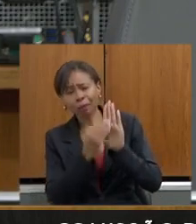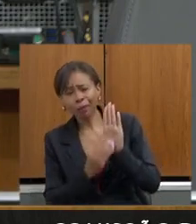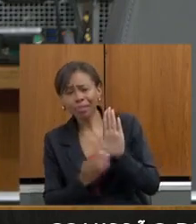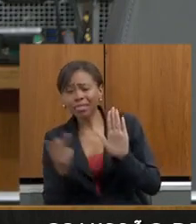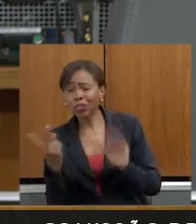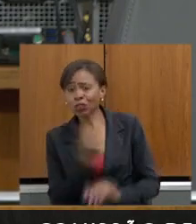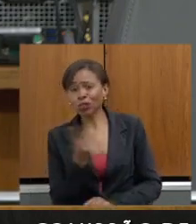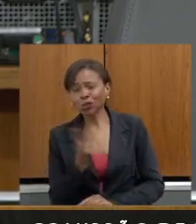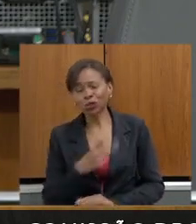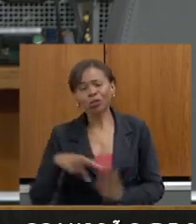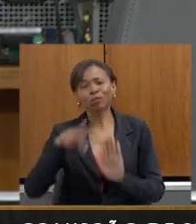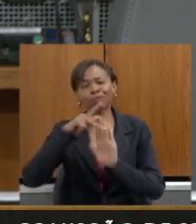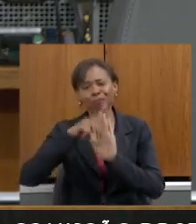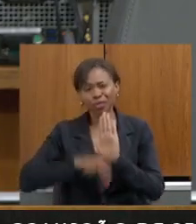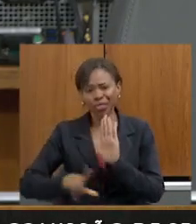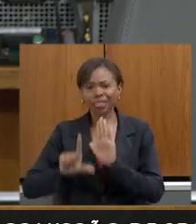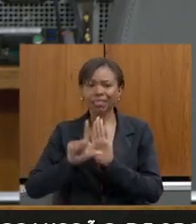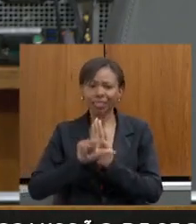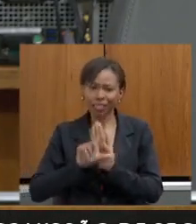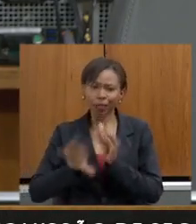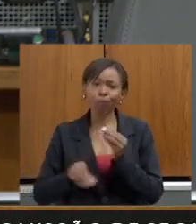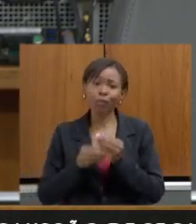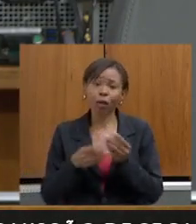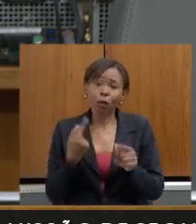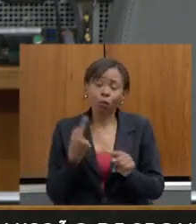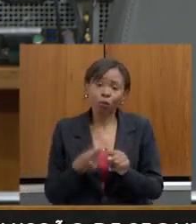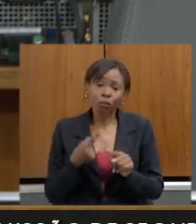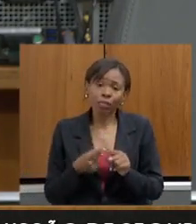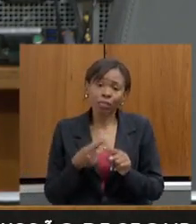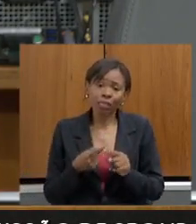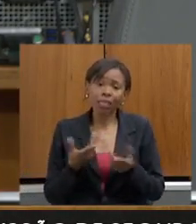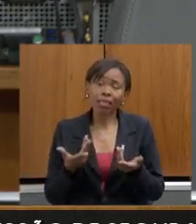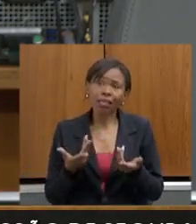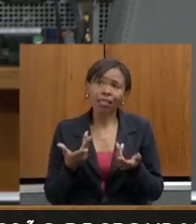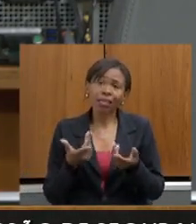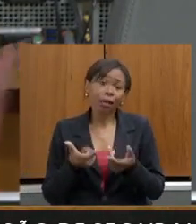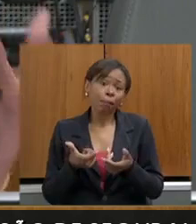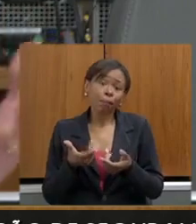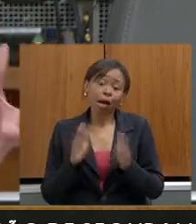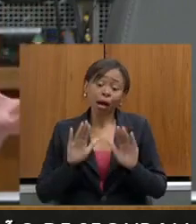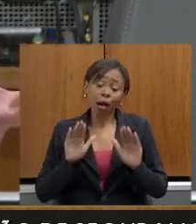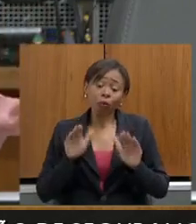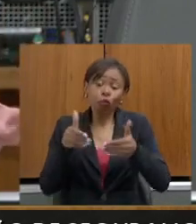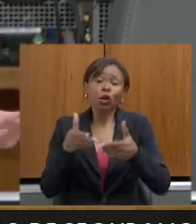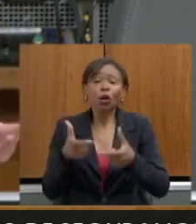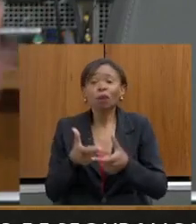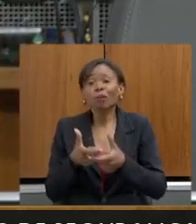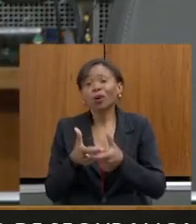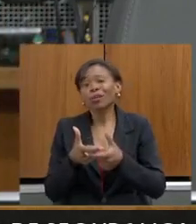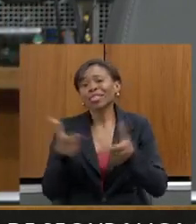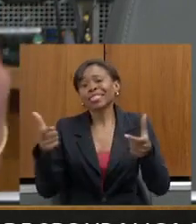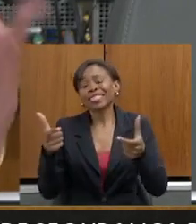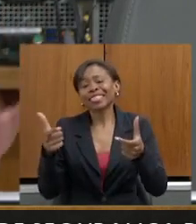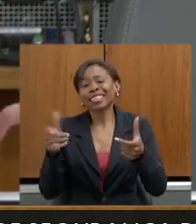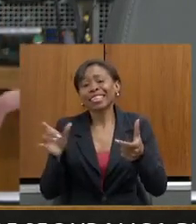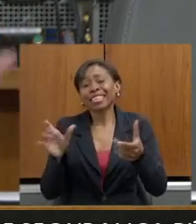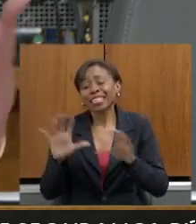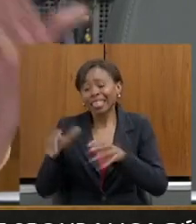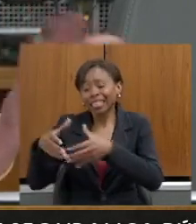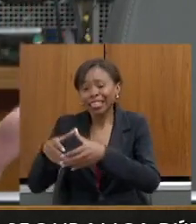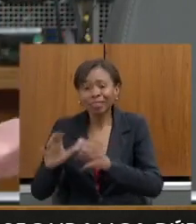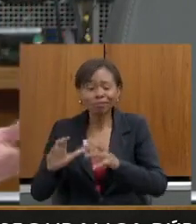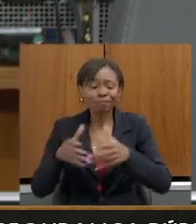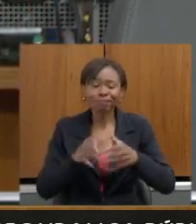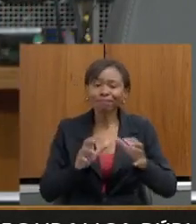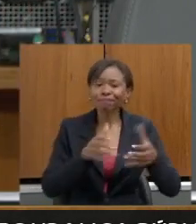complementares que que atendesse pelo menos a maioria dos anseios né de cada categoria